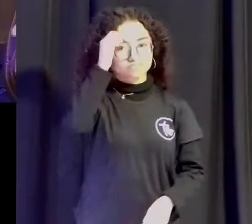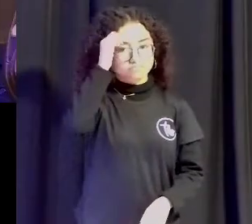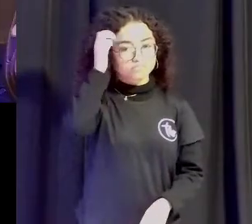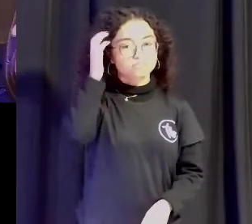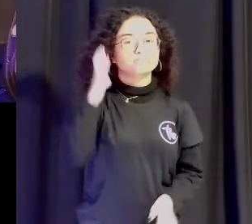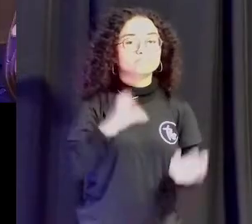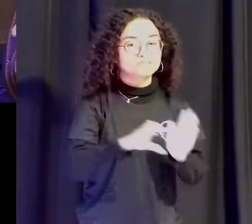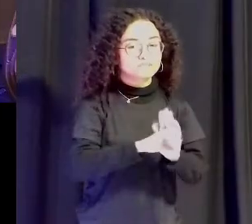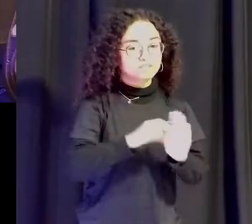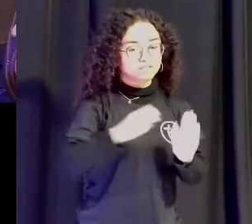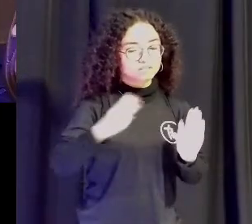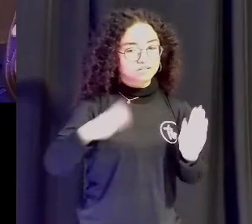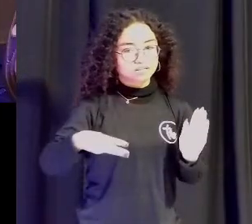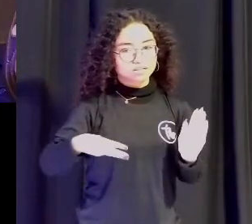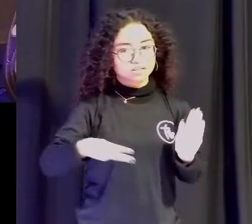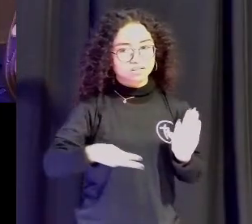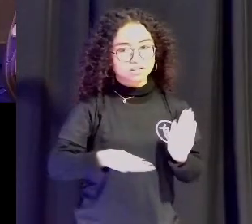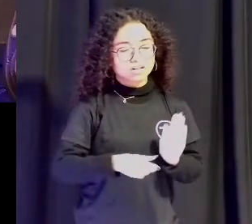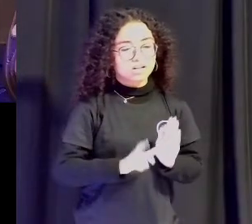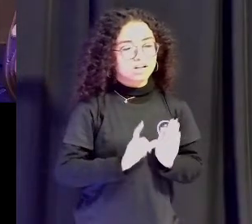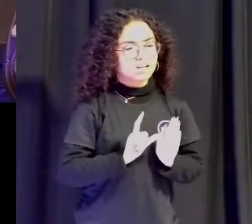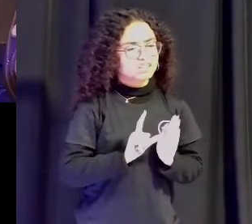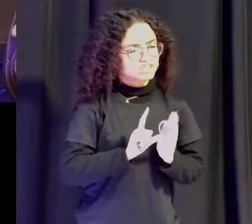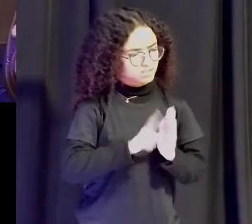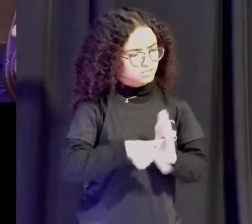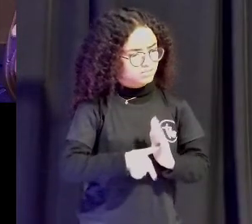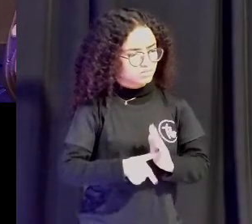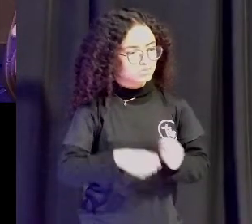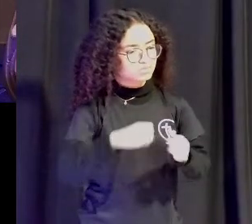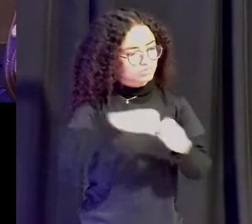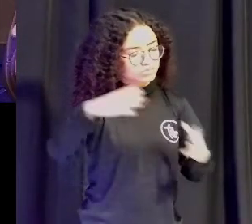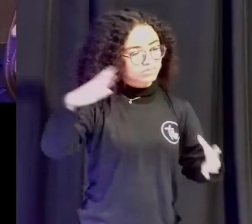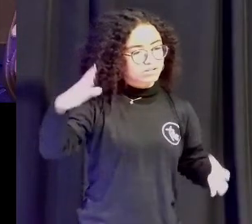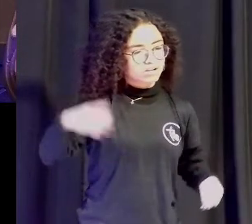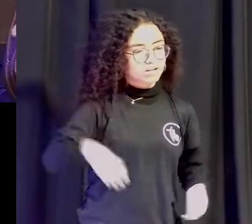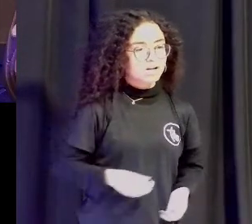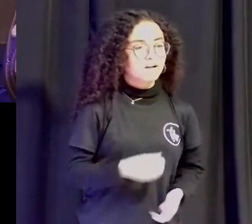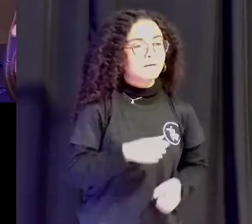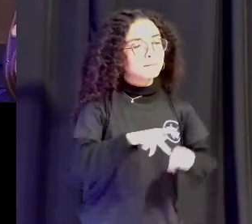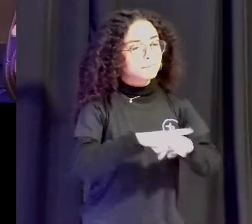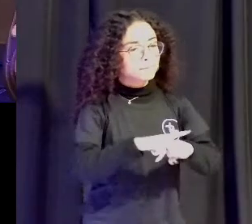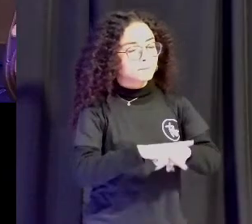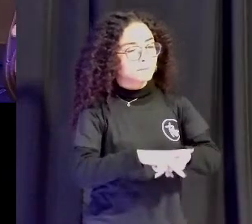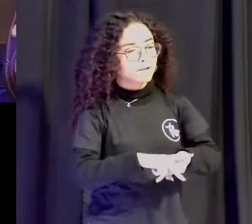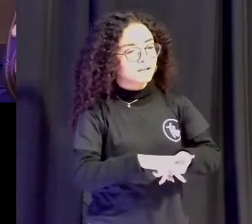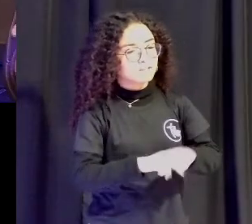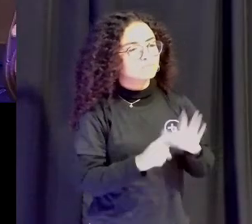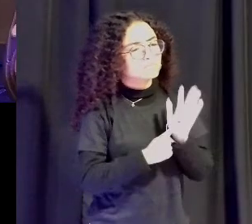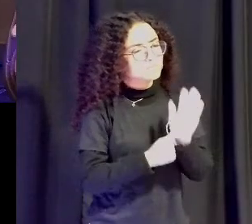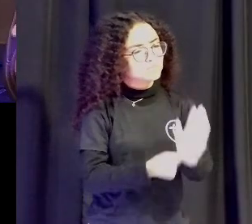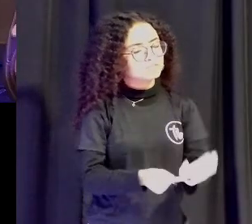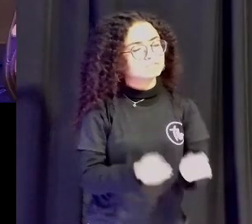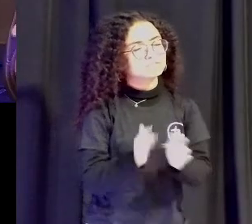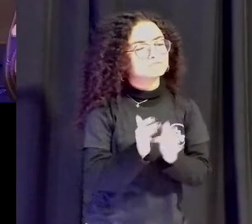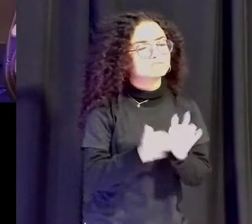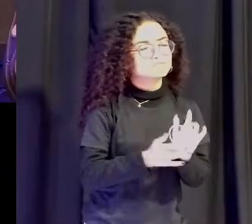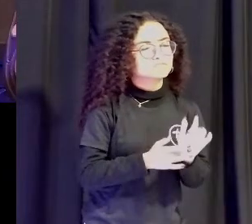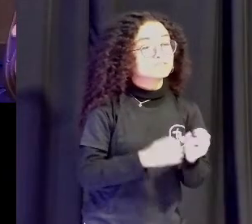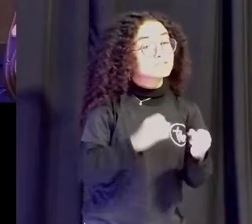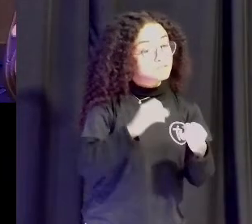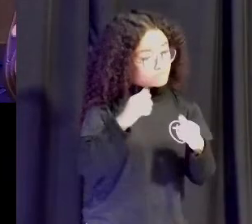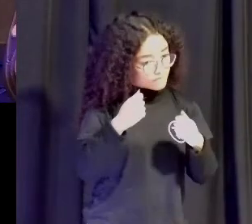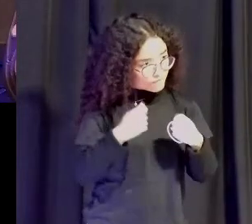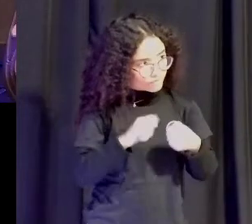No capítulo 3, logo depois do milagre, Pedro deixa claro que Jesus havia feito o